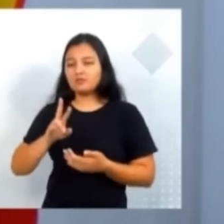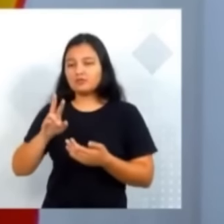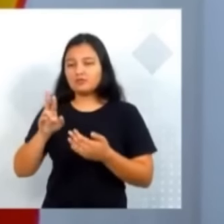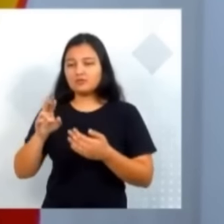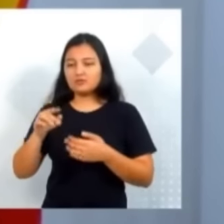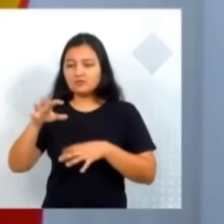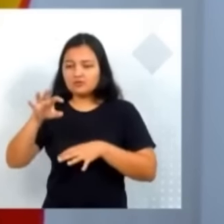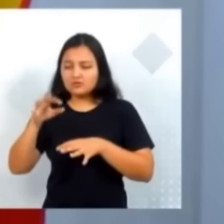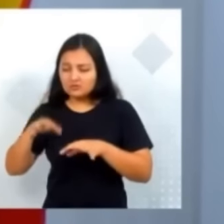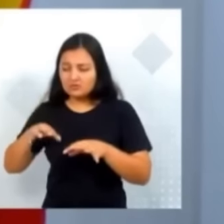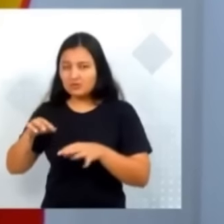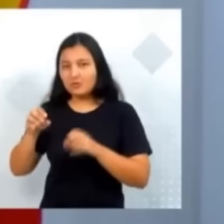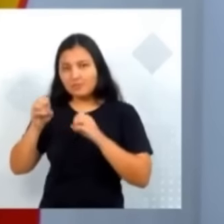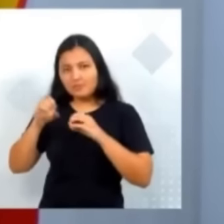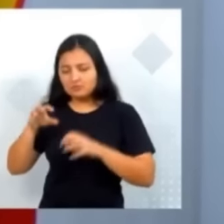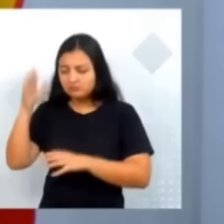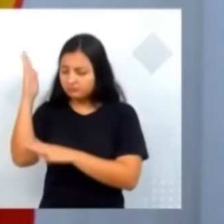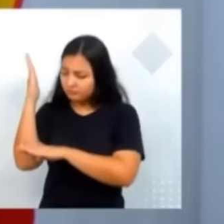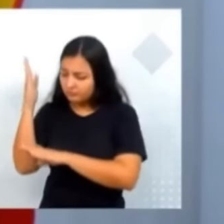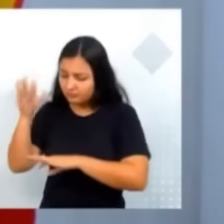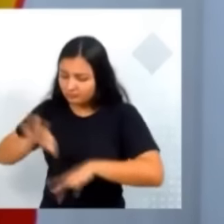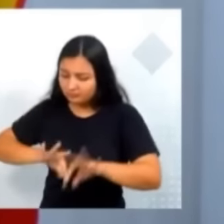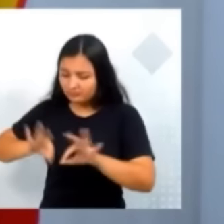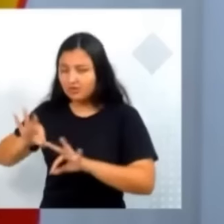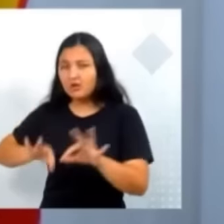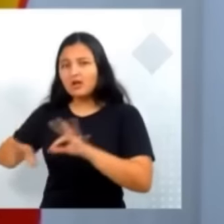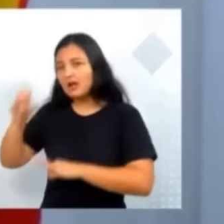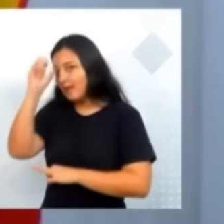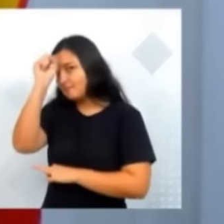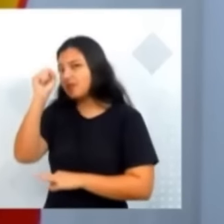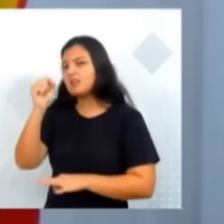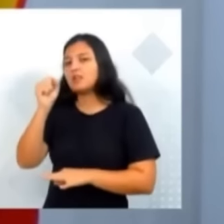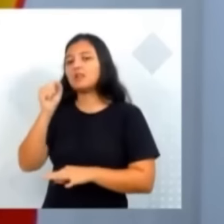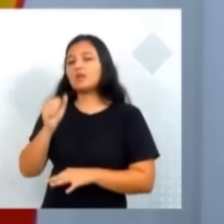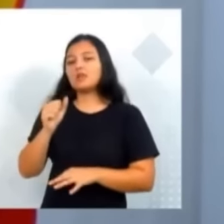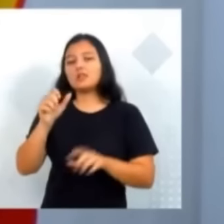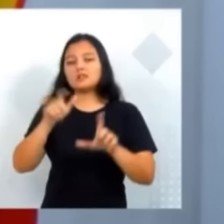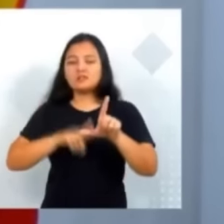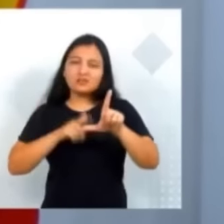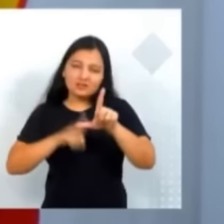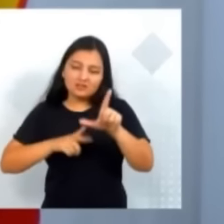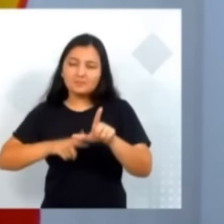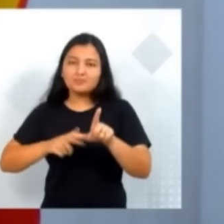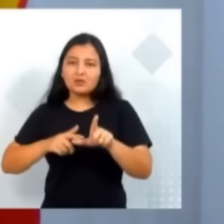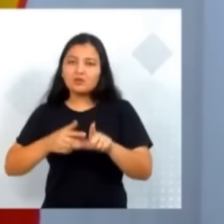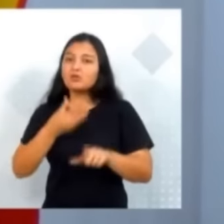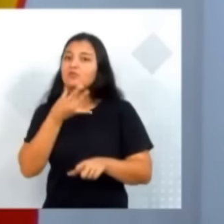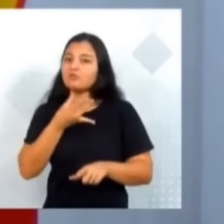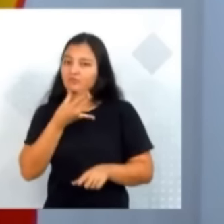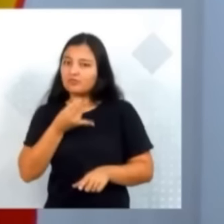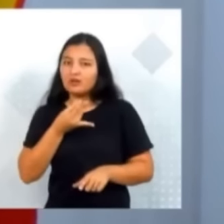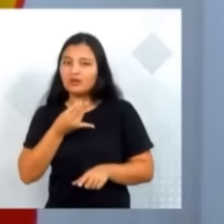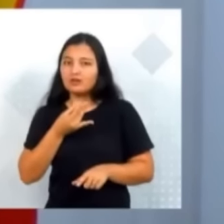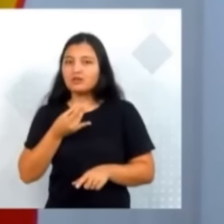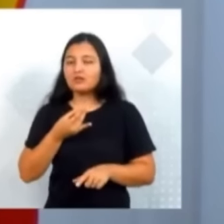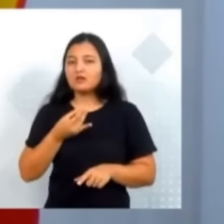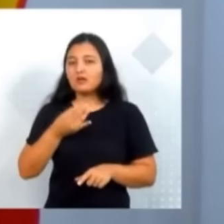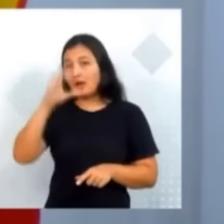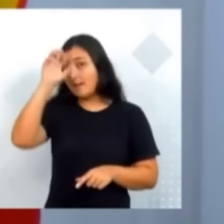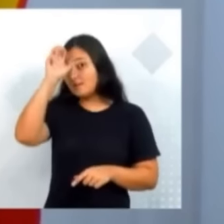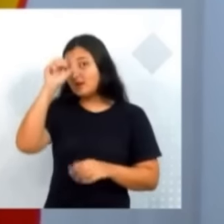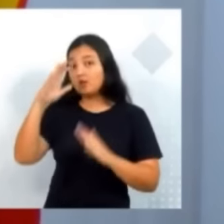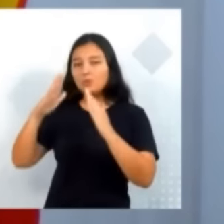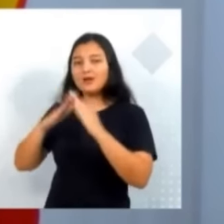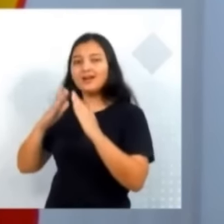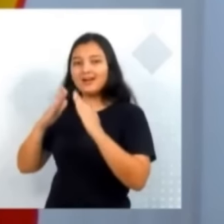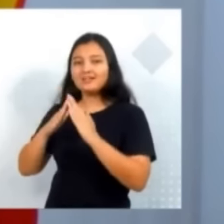para ensinar as letrinhas, né, e os modelos silábicos. Então, o próprio Paulo Freire é modelo e exemplo de que se educa em casa e